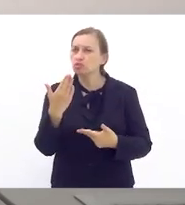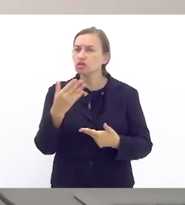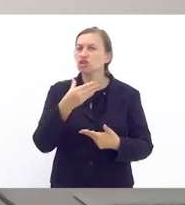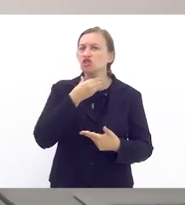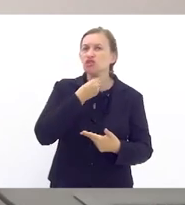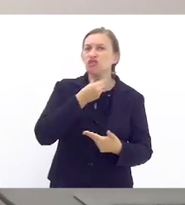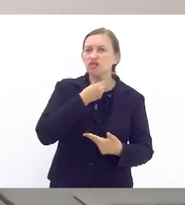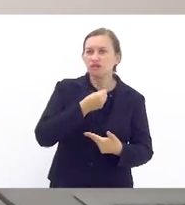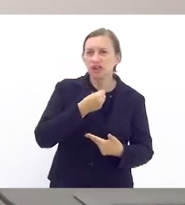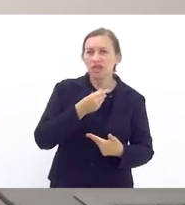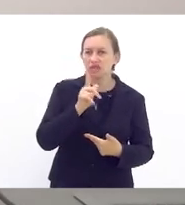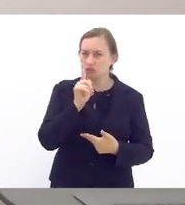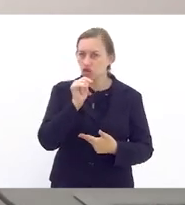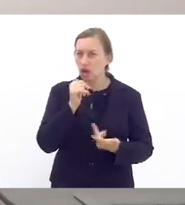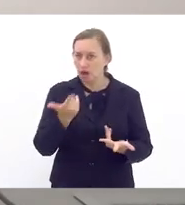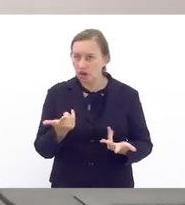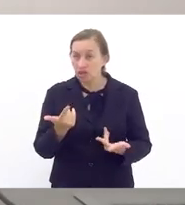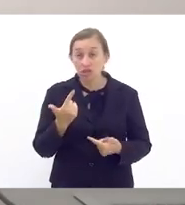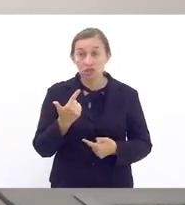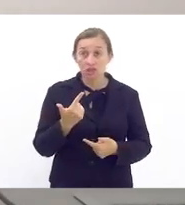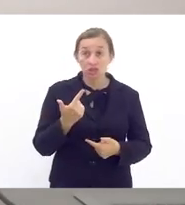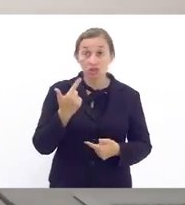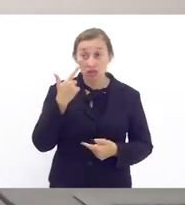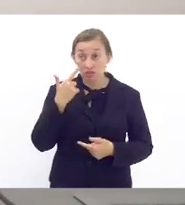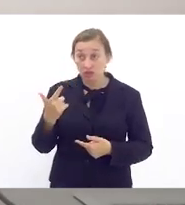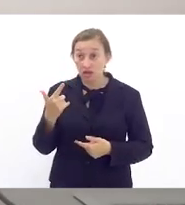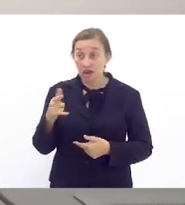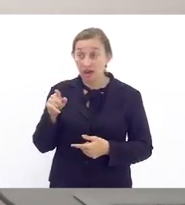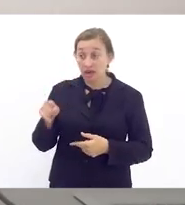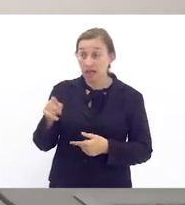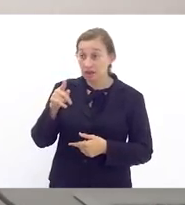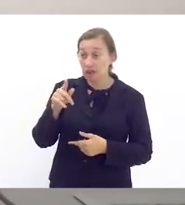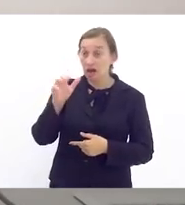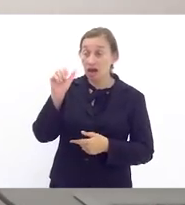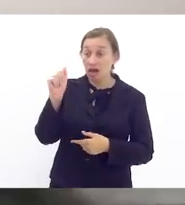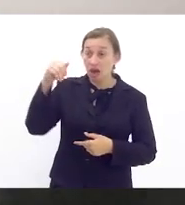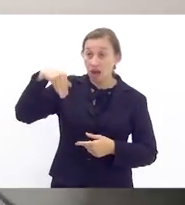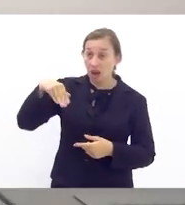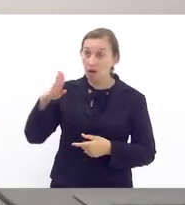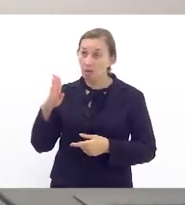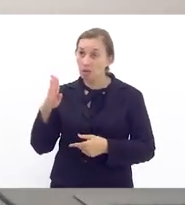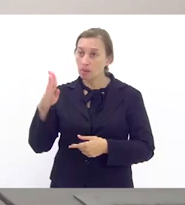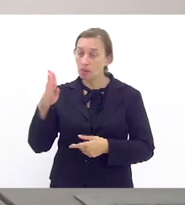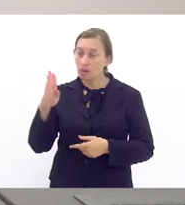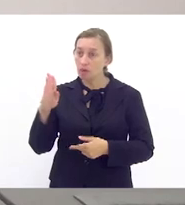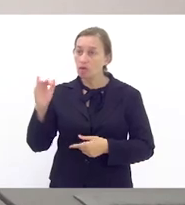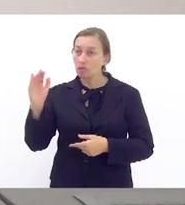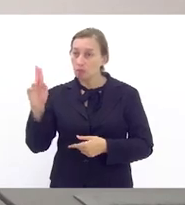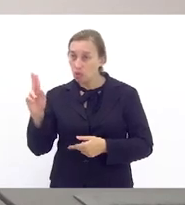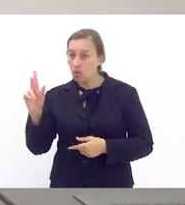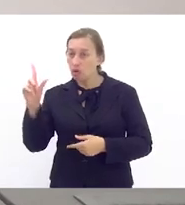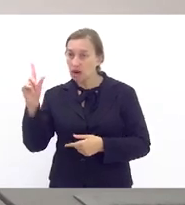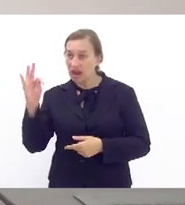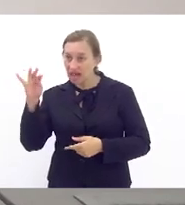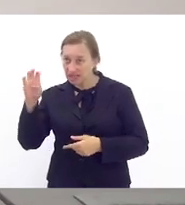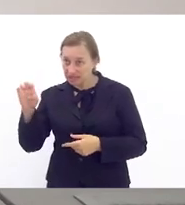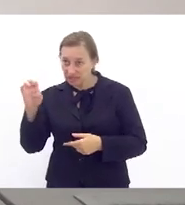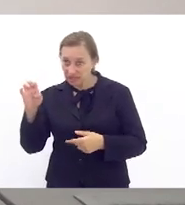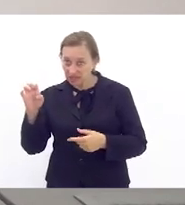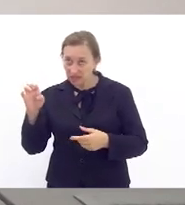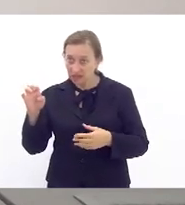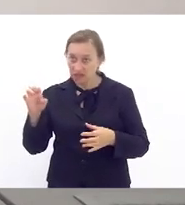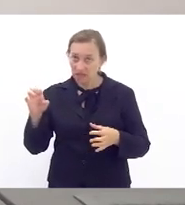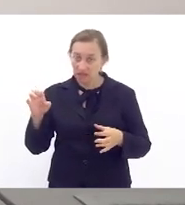falsificação. Nós temos na ponta aquele ambulante, né, que recupera aquela garrafa descartada pelo